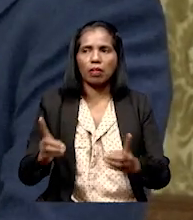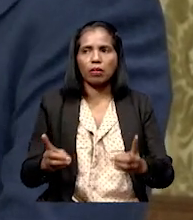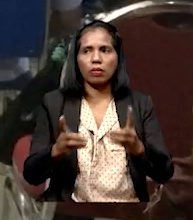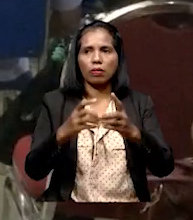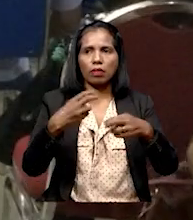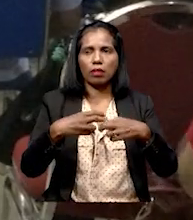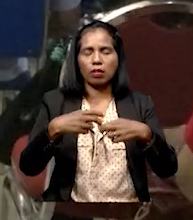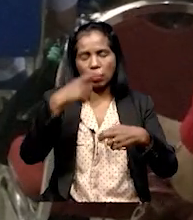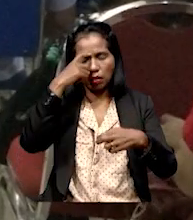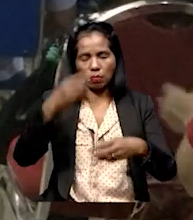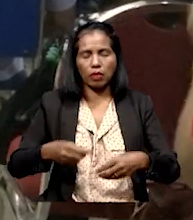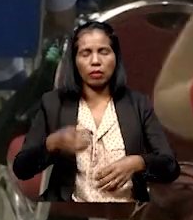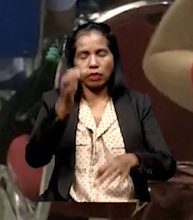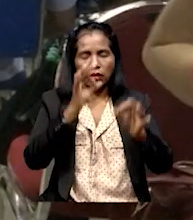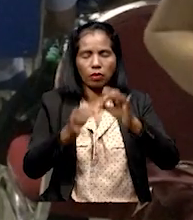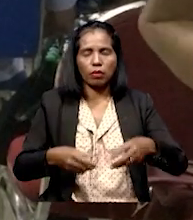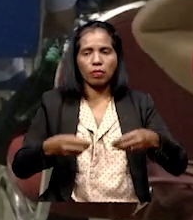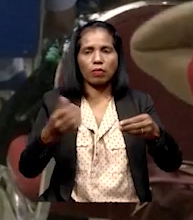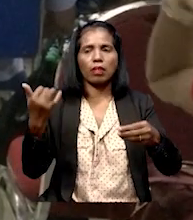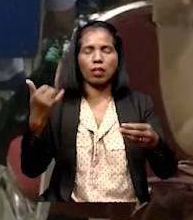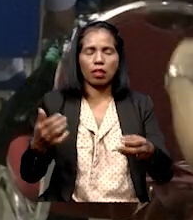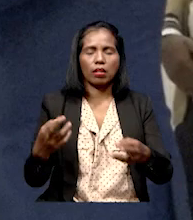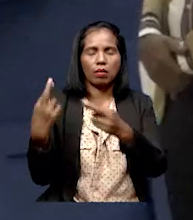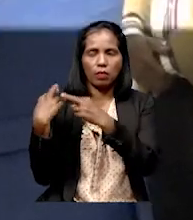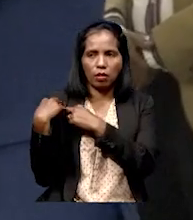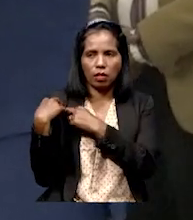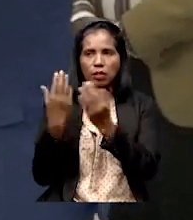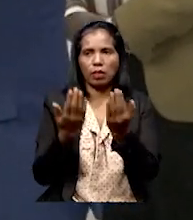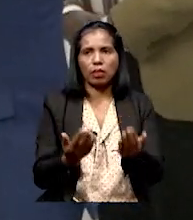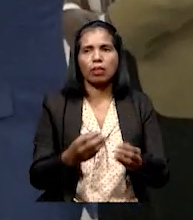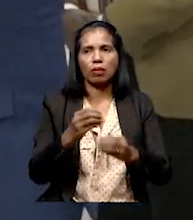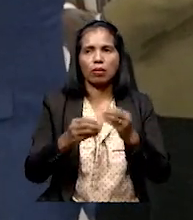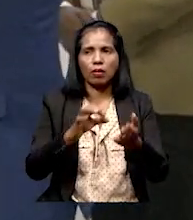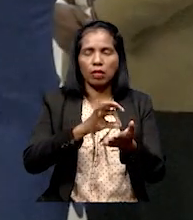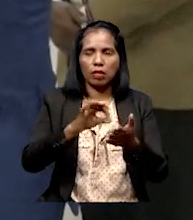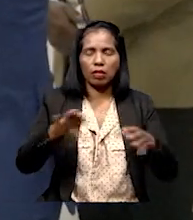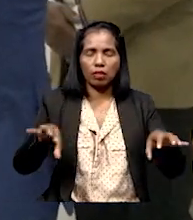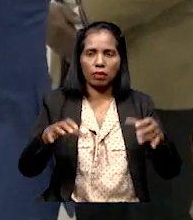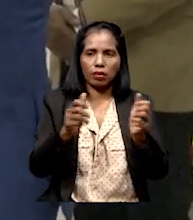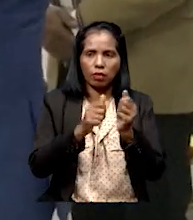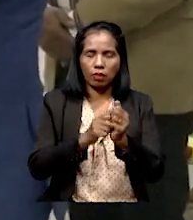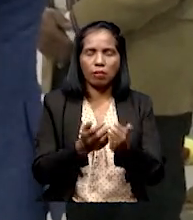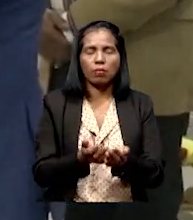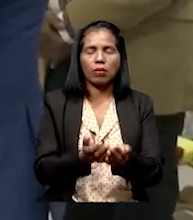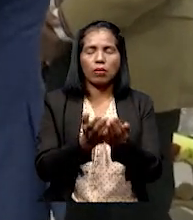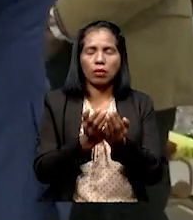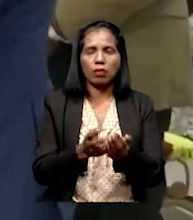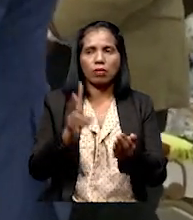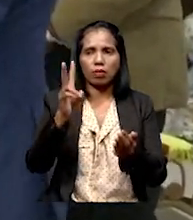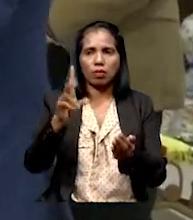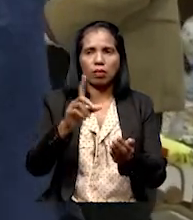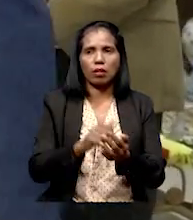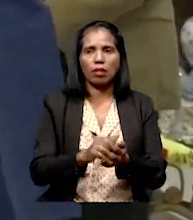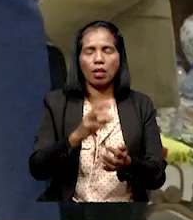tamba confiança ne befo bania hanesang na hatoran idan. Kona ba polemika sina nota pagamento baro transip 2, la Martinho